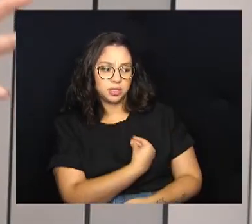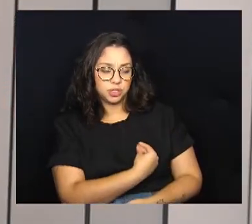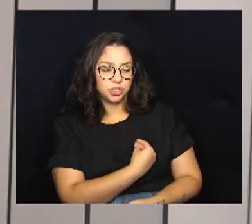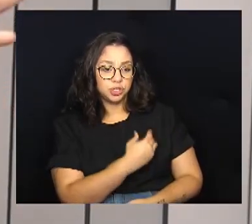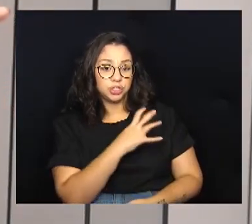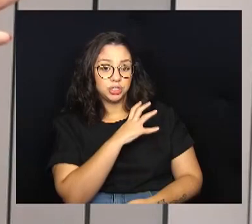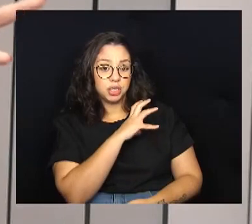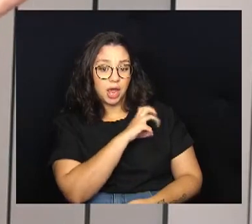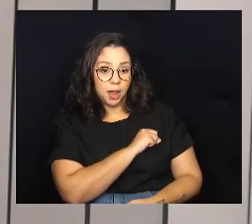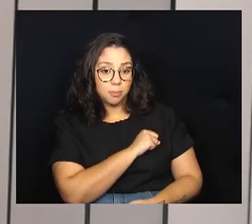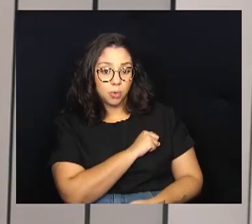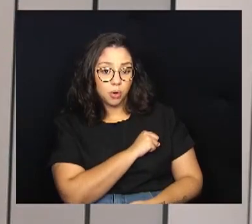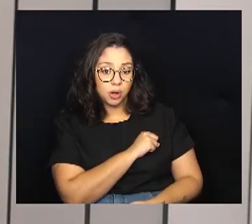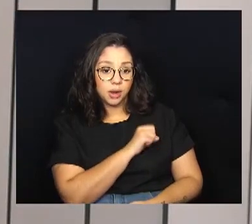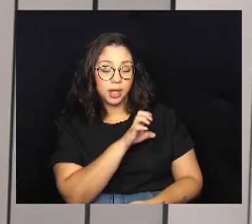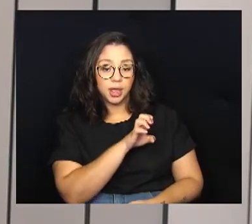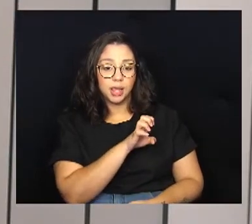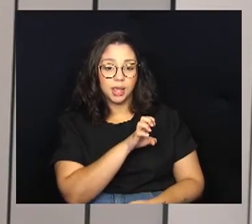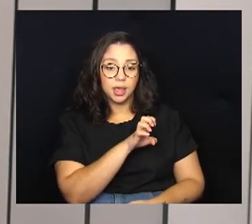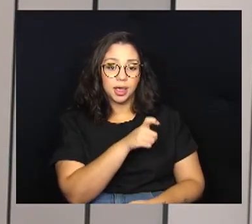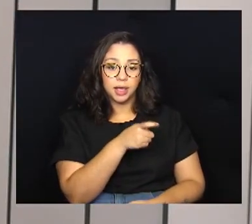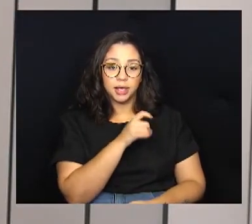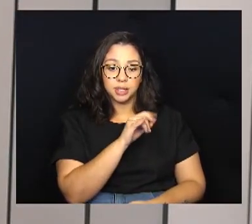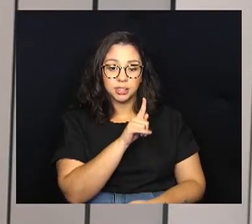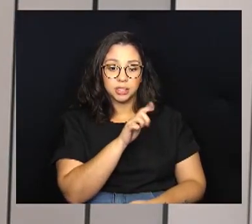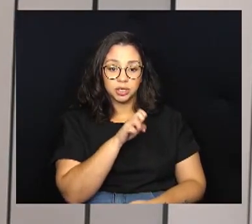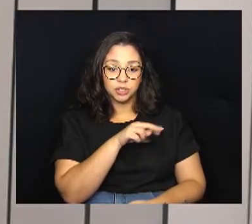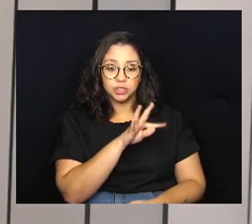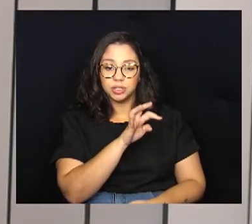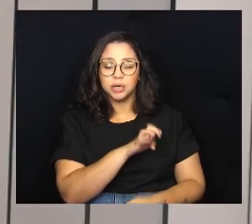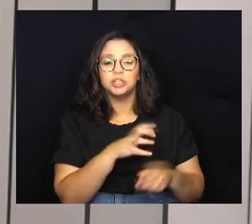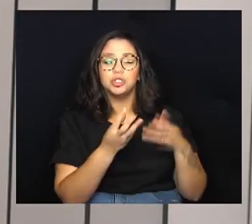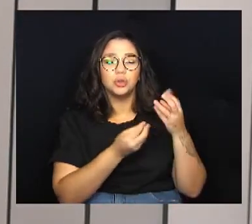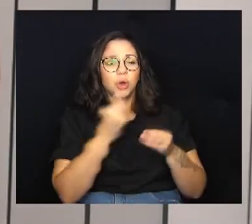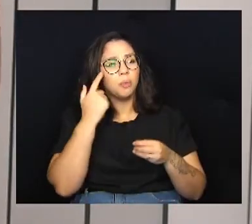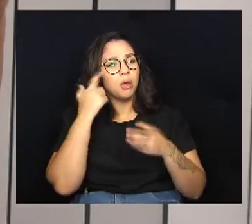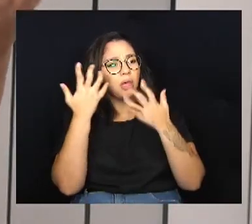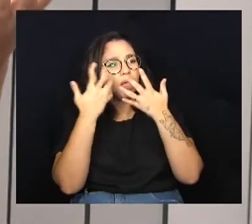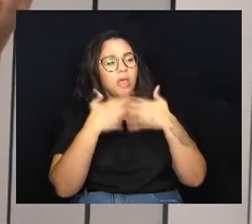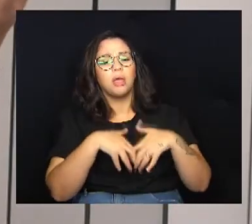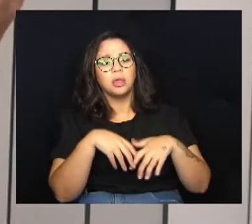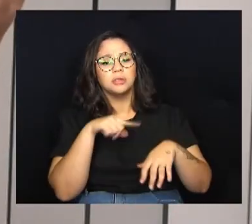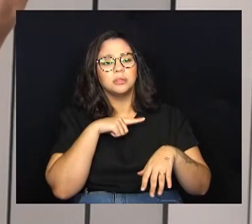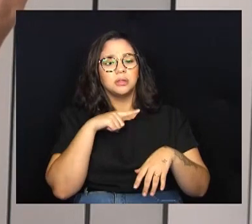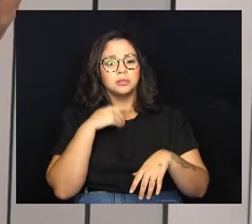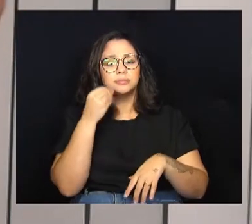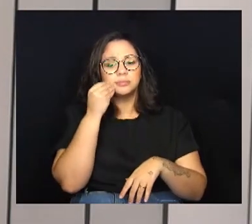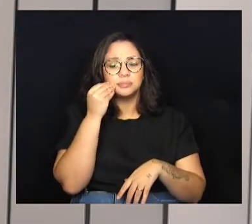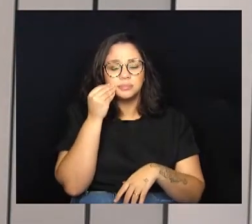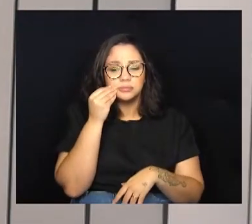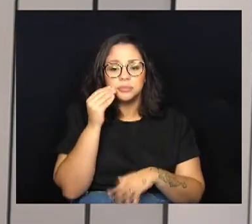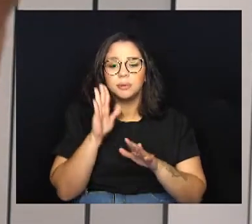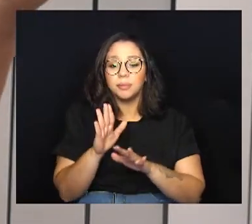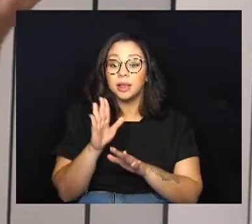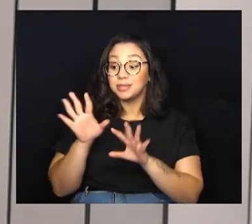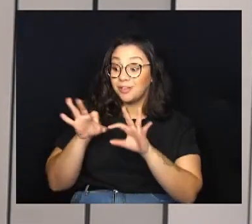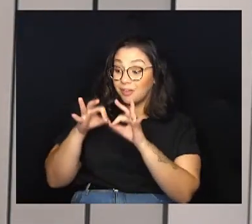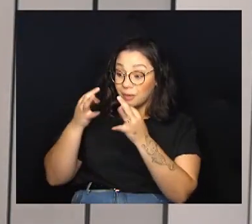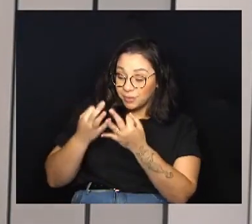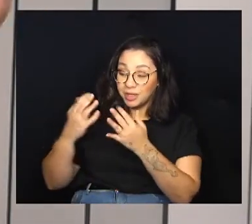toda a rede. Eu gosto sempre de ampliar isso e não deixar uma única porta. Agora, uma droga nova.